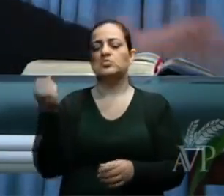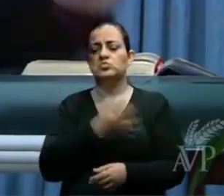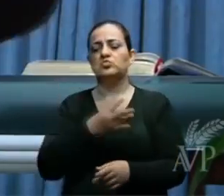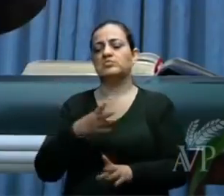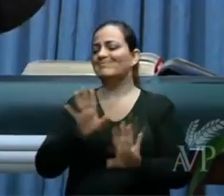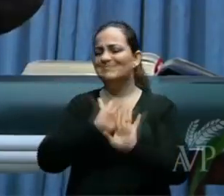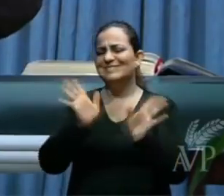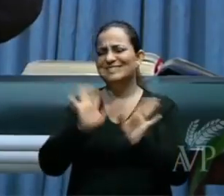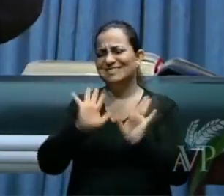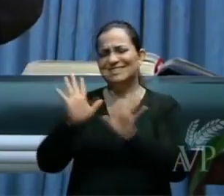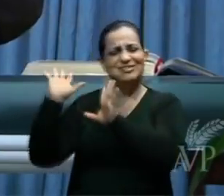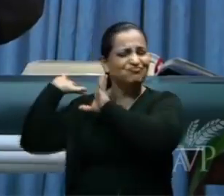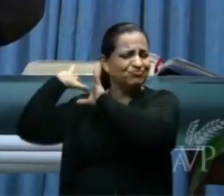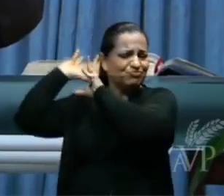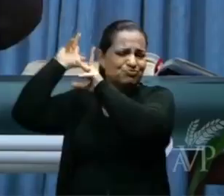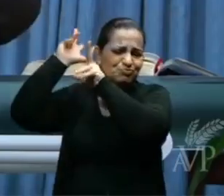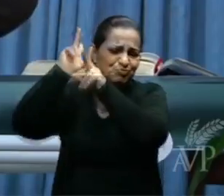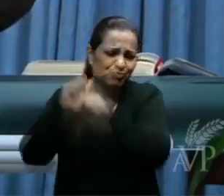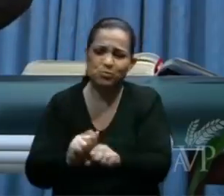pegue que não